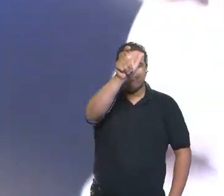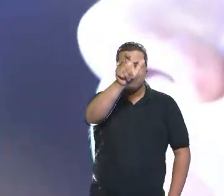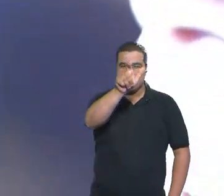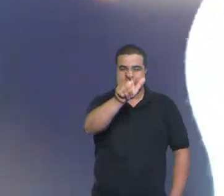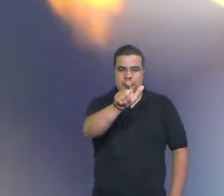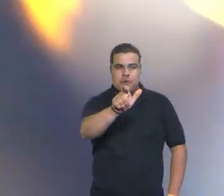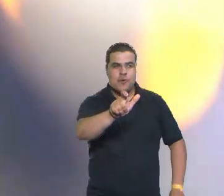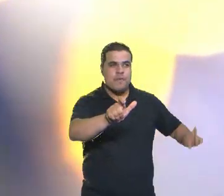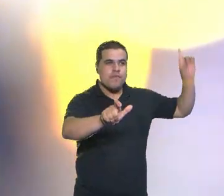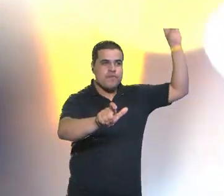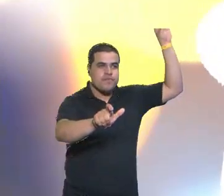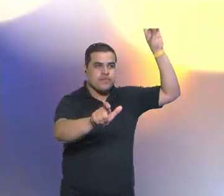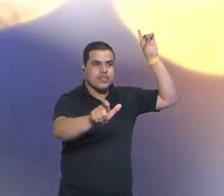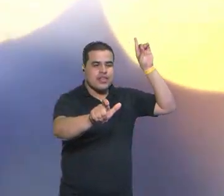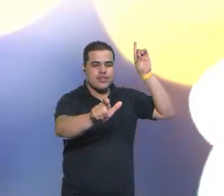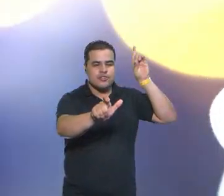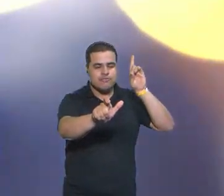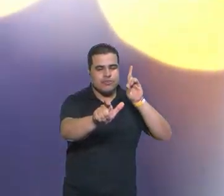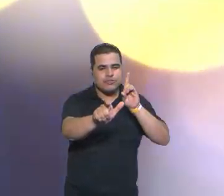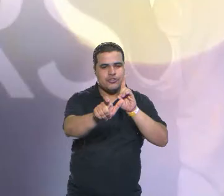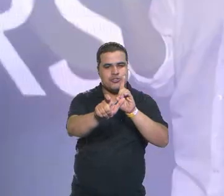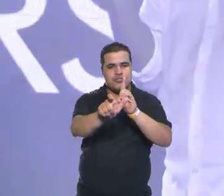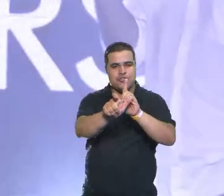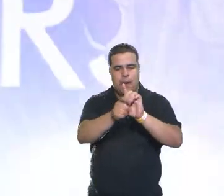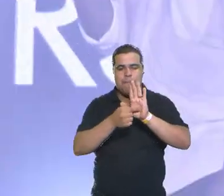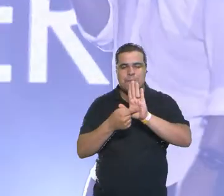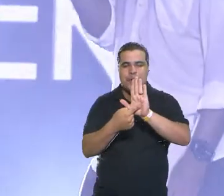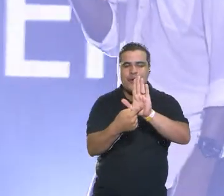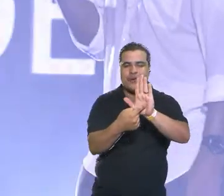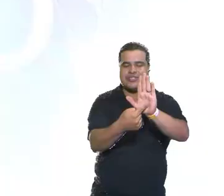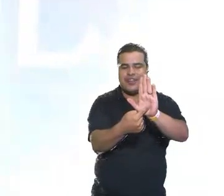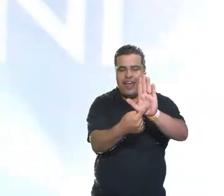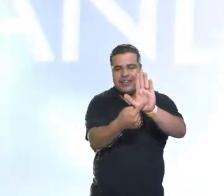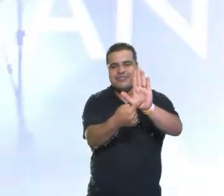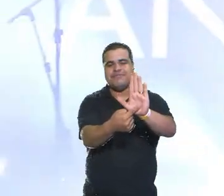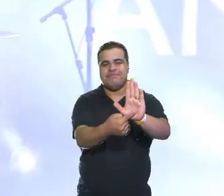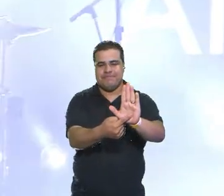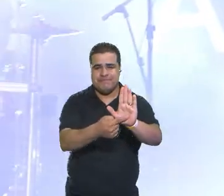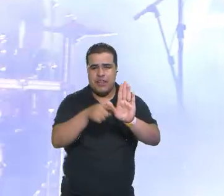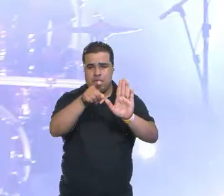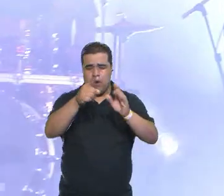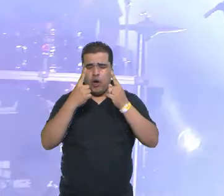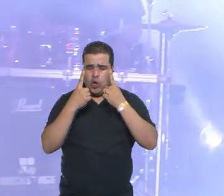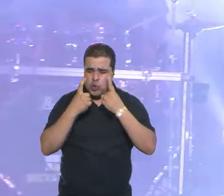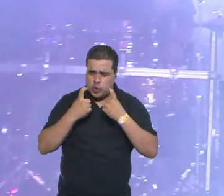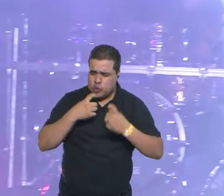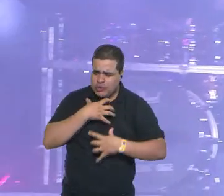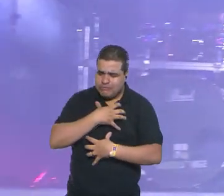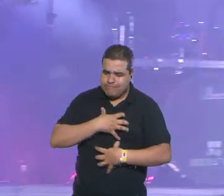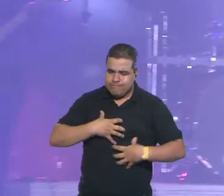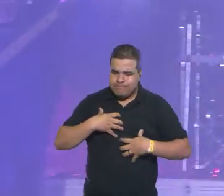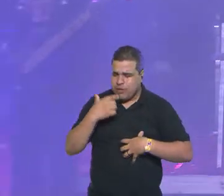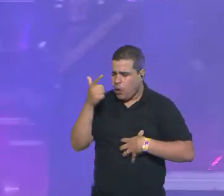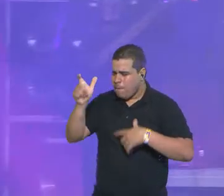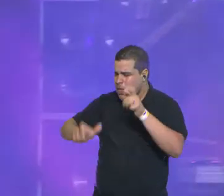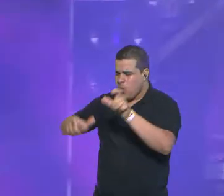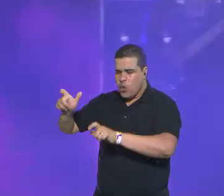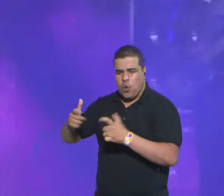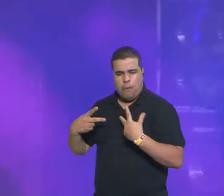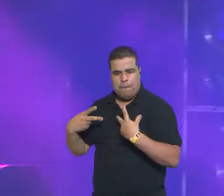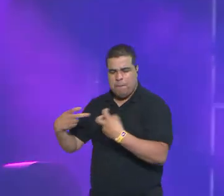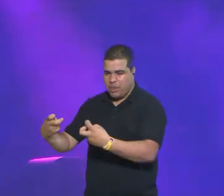é um espelho que reflete a imagem do Senhor Não chore se o mundo ainda